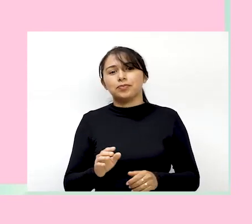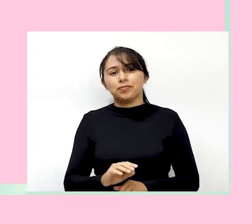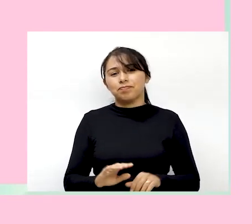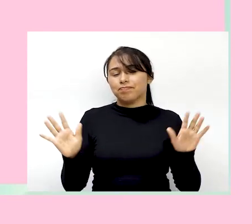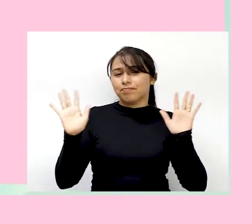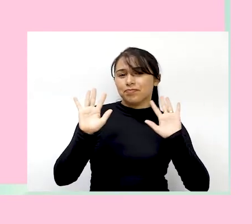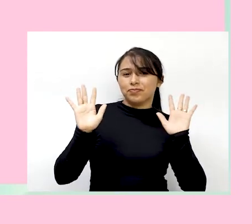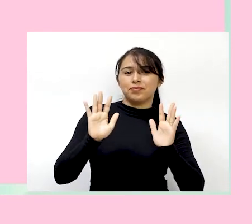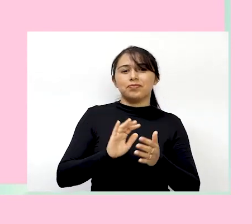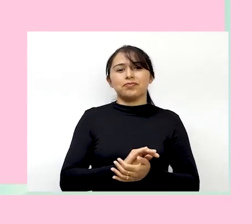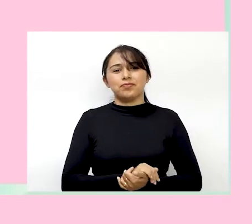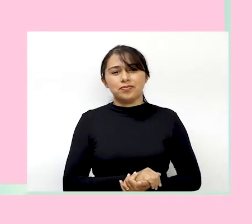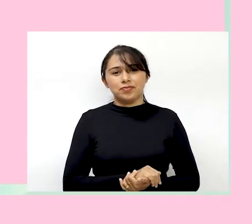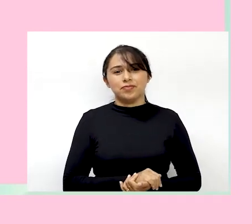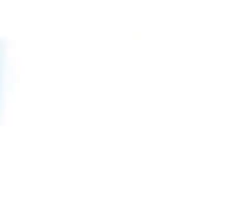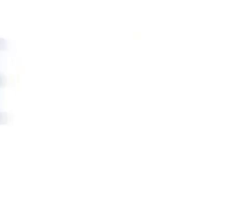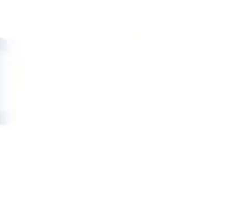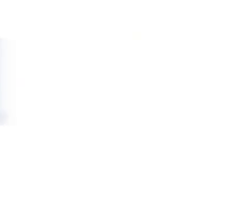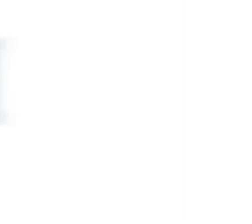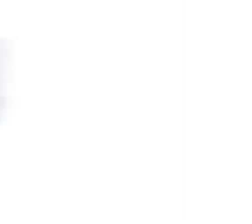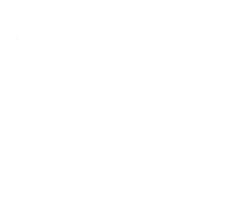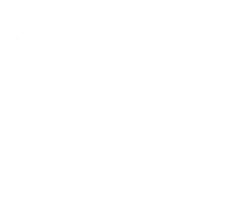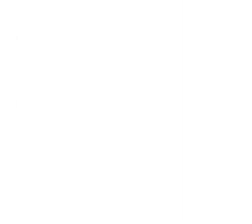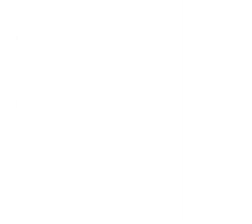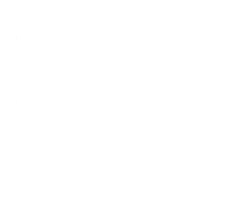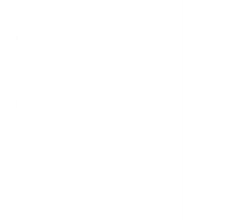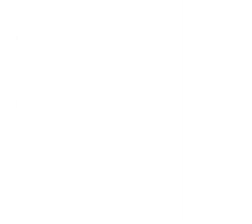Então, é isso aí. Valeu, pessoal. Até a próxima.